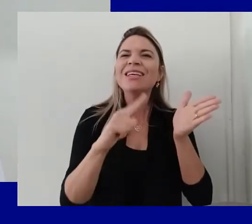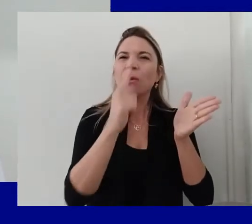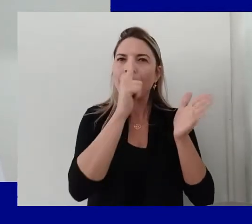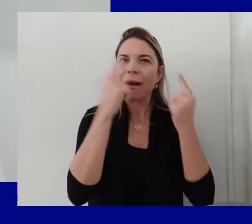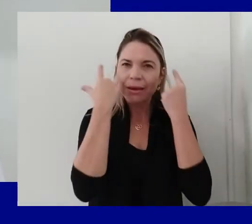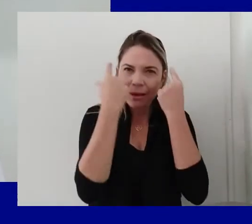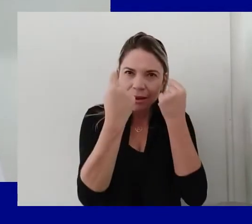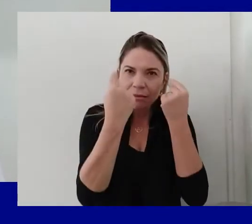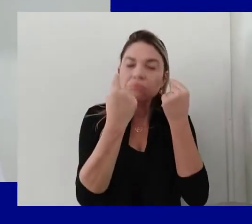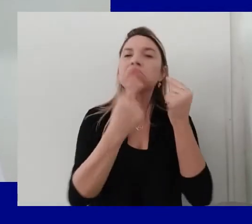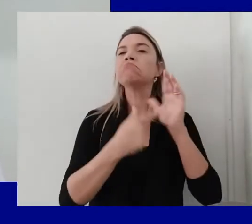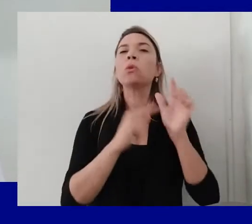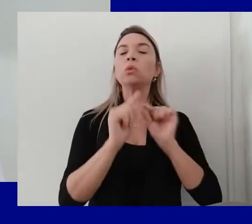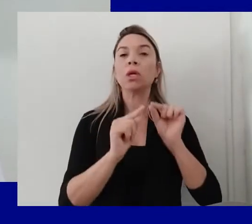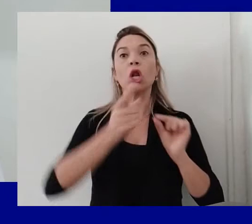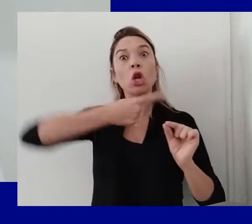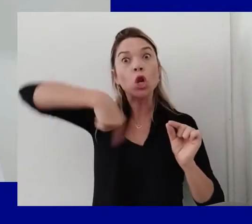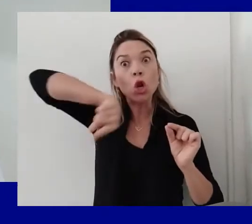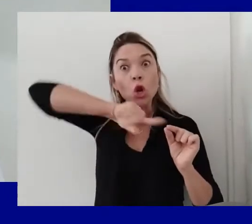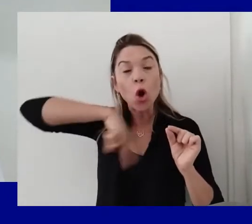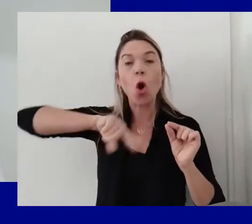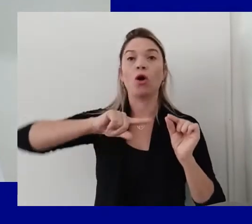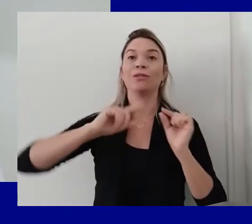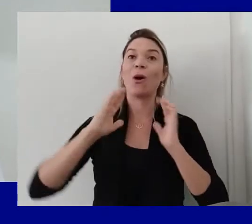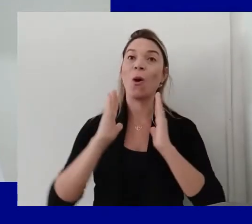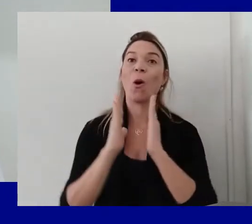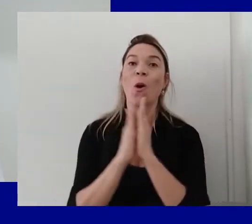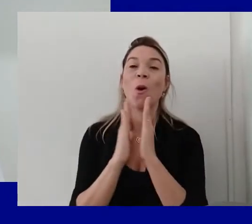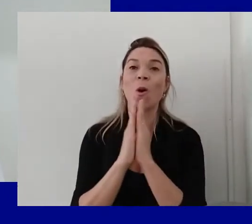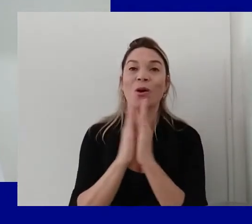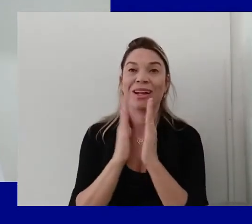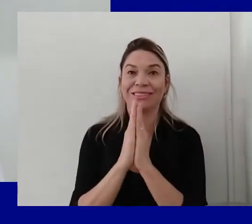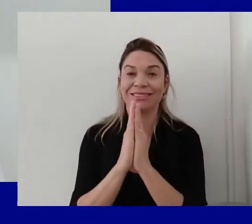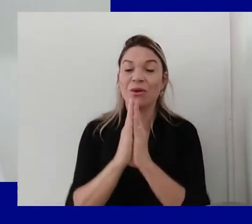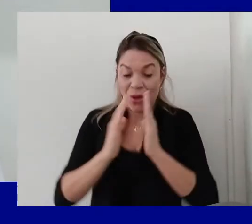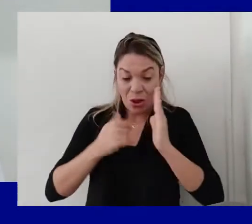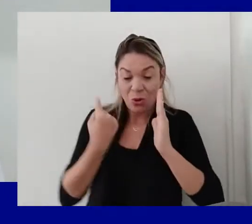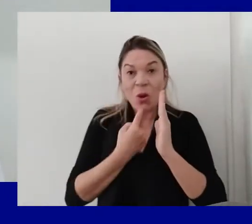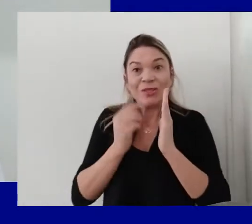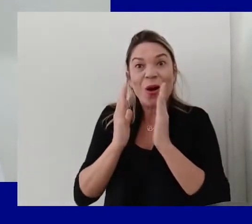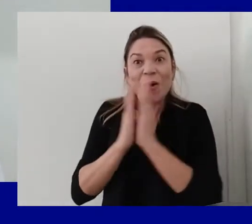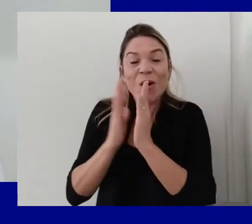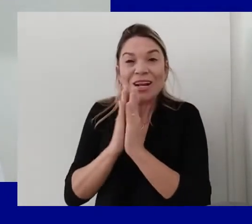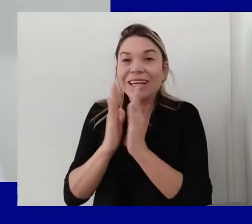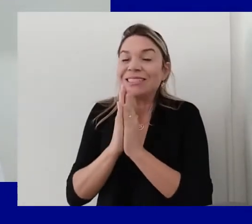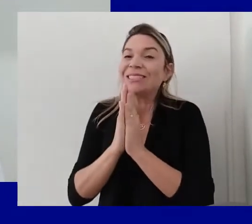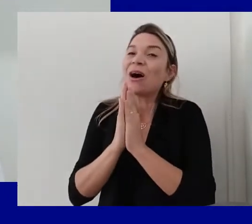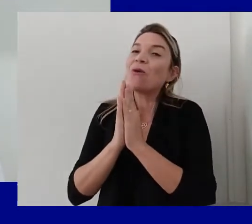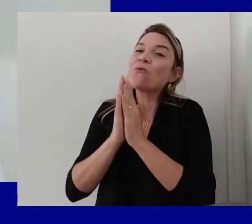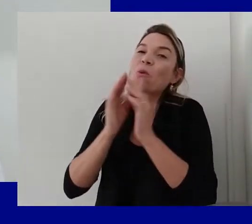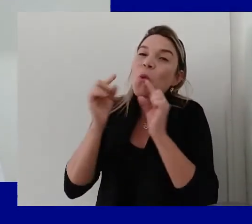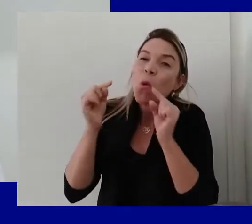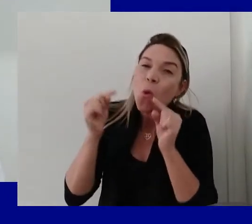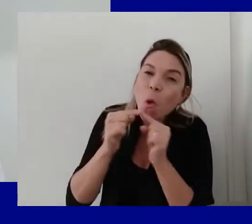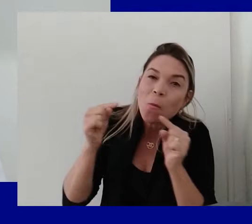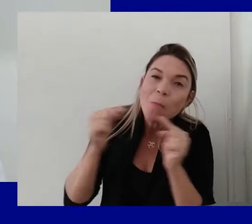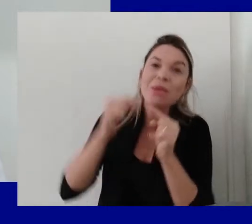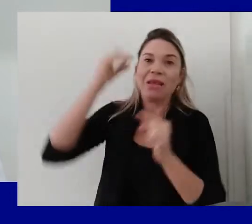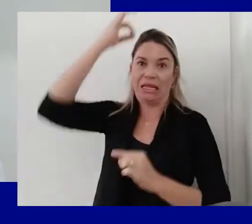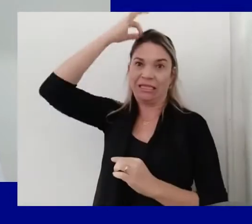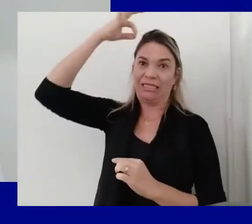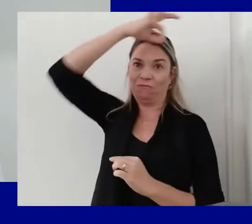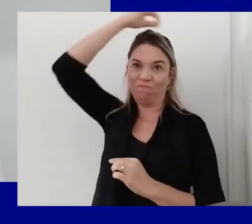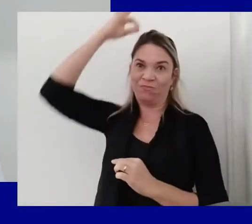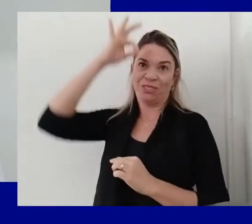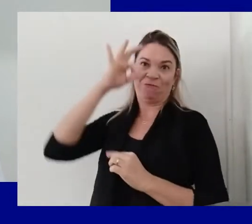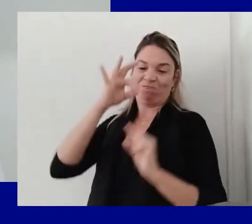nós devemos orar na esfera do Espírito Santo, sob a direção, o